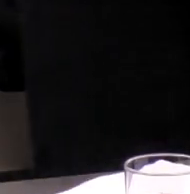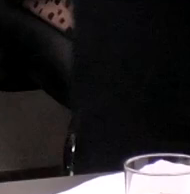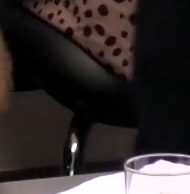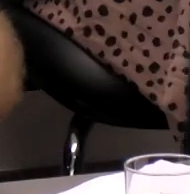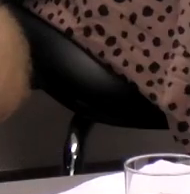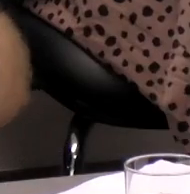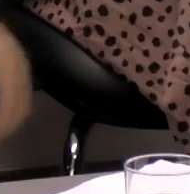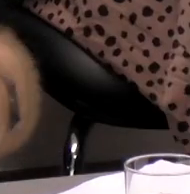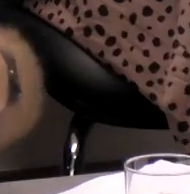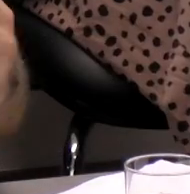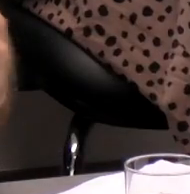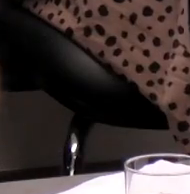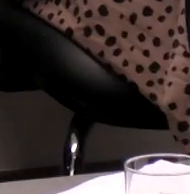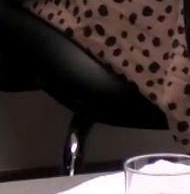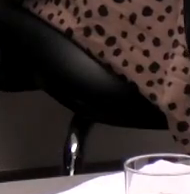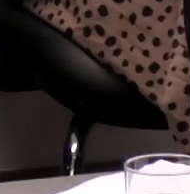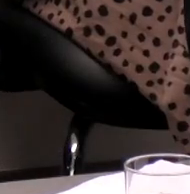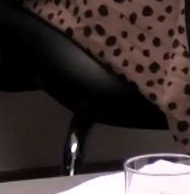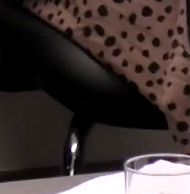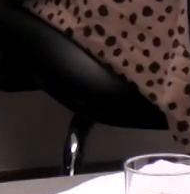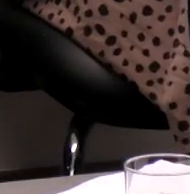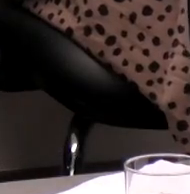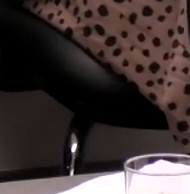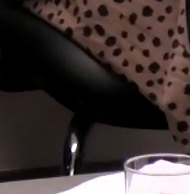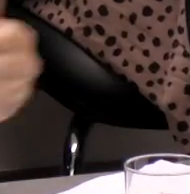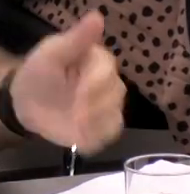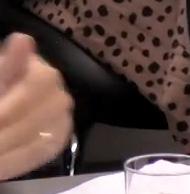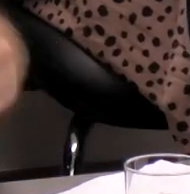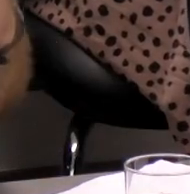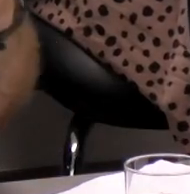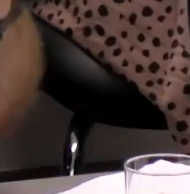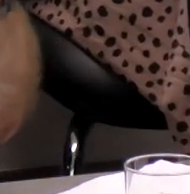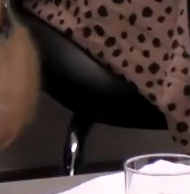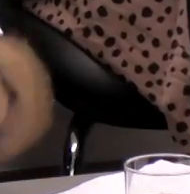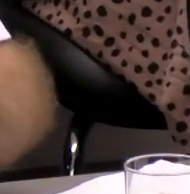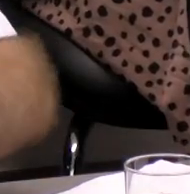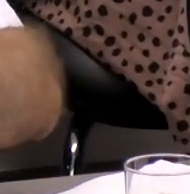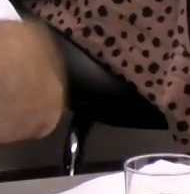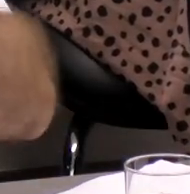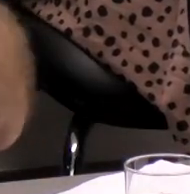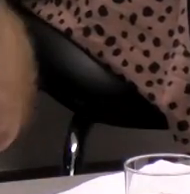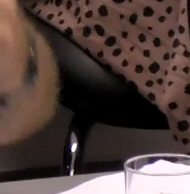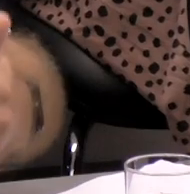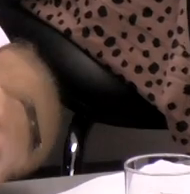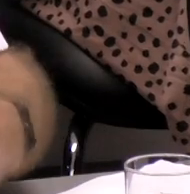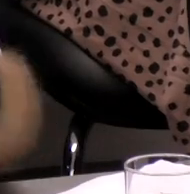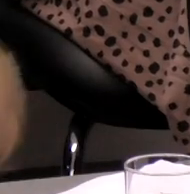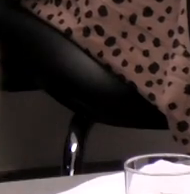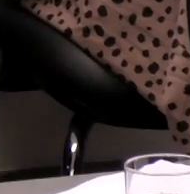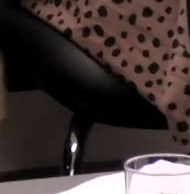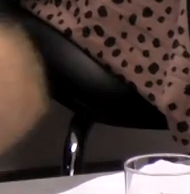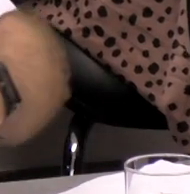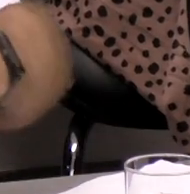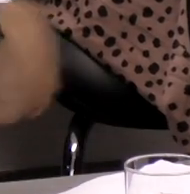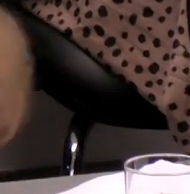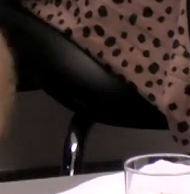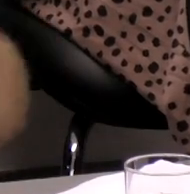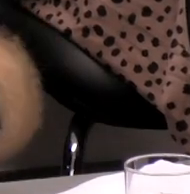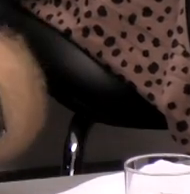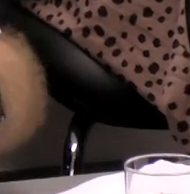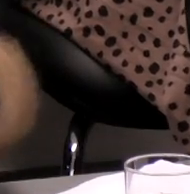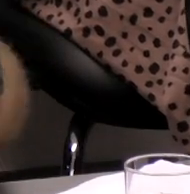Pessoal da Marinha Mercante, e vai falando aqui. Os marítimos estrangeiros, os proprietários, os empresários